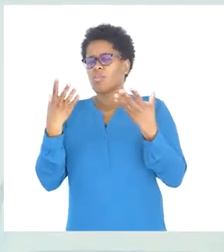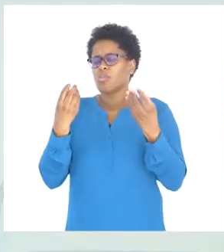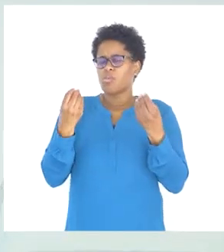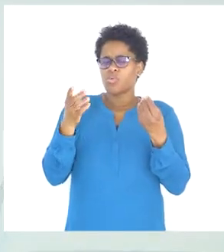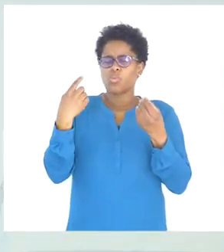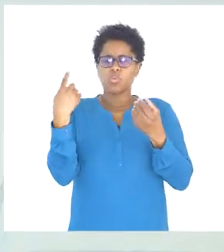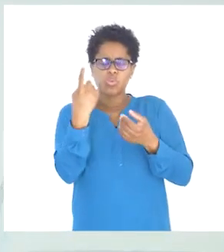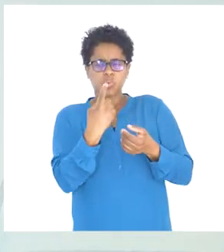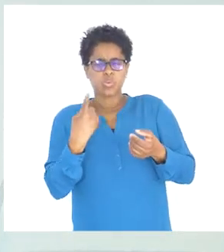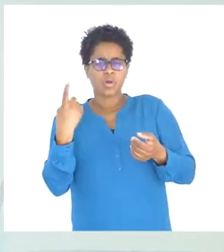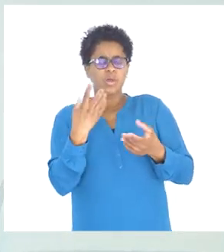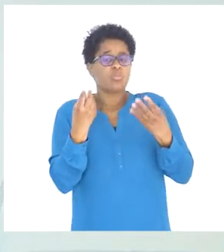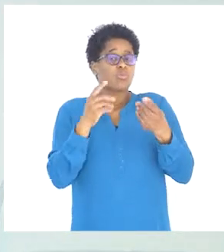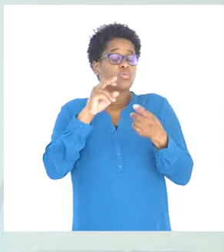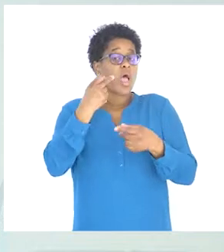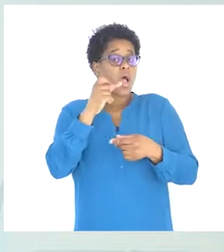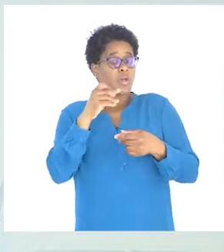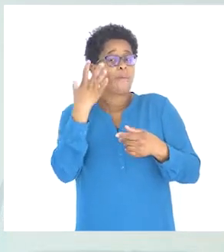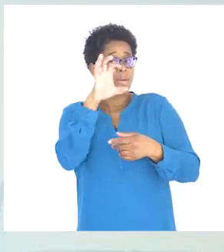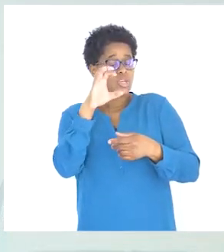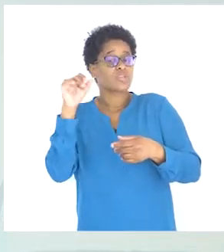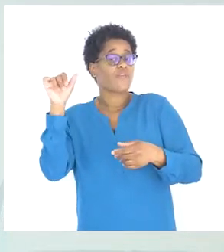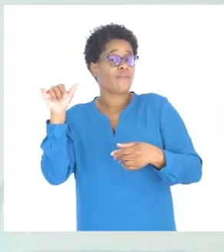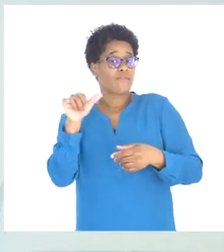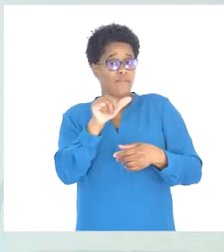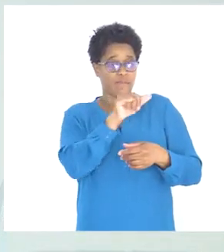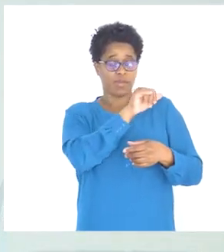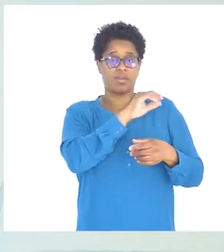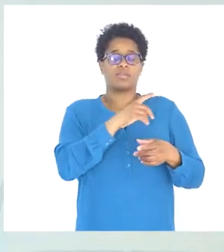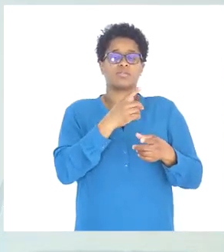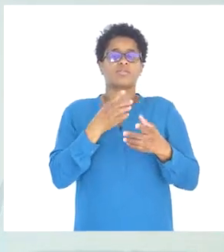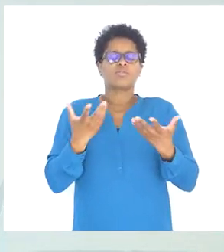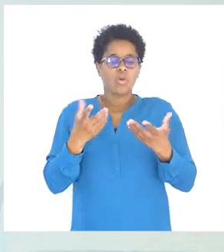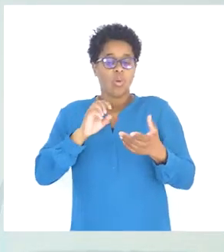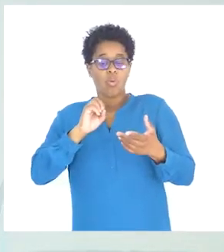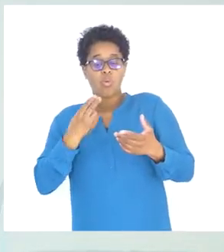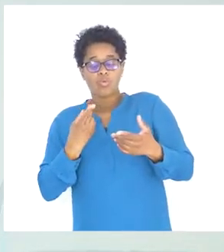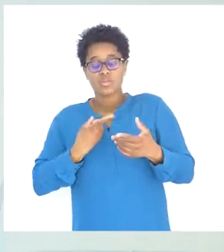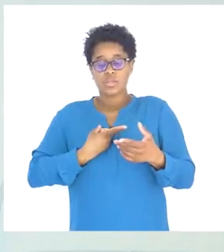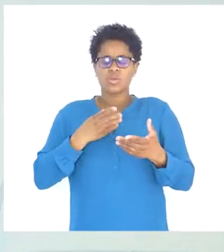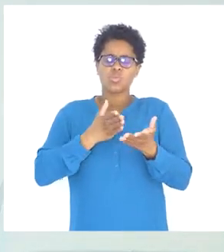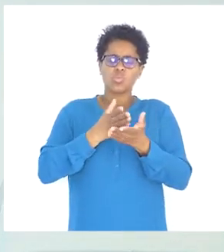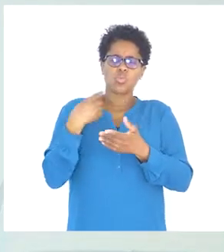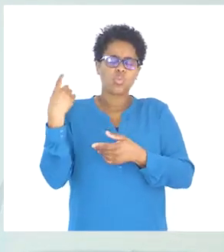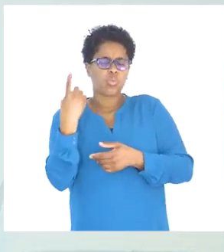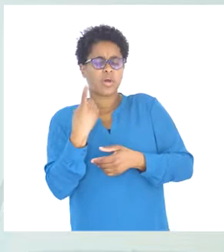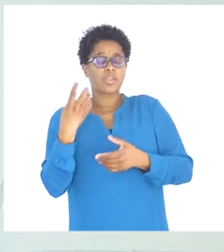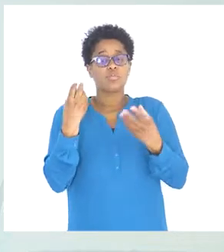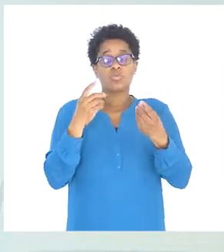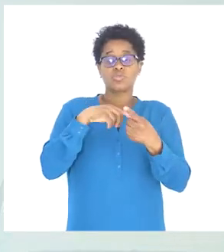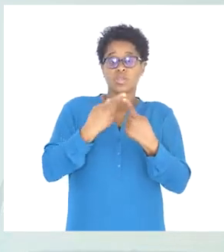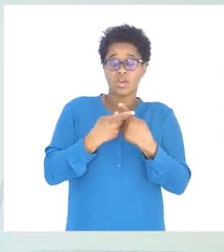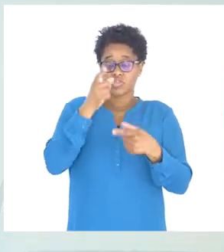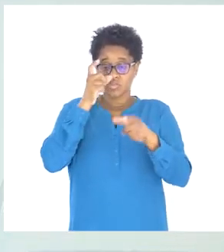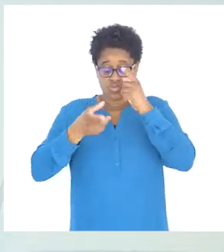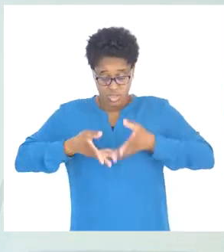foi um país de imigração. Ou seja, durante vários anos, os cabo-verdianos